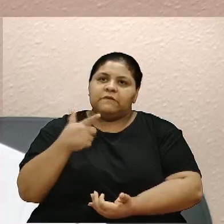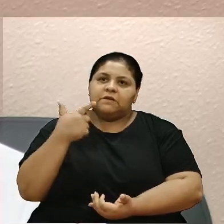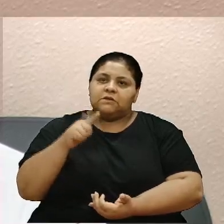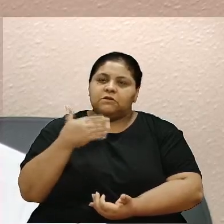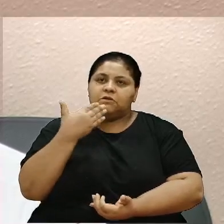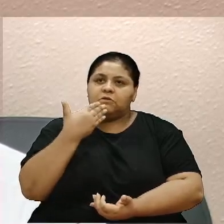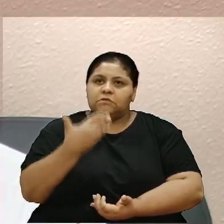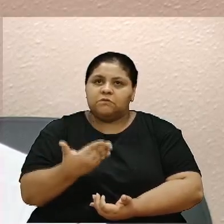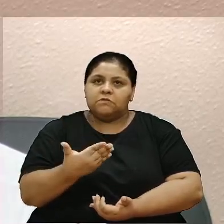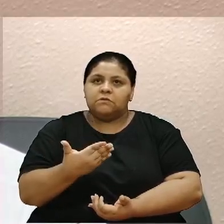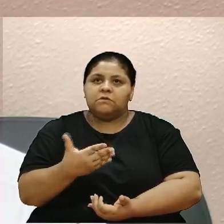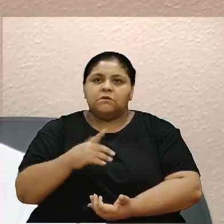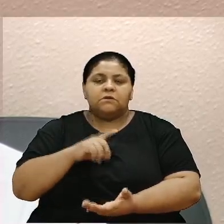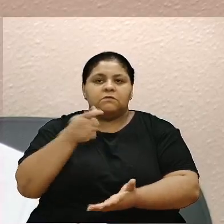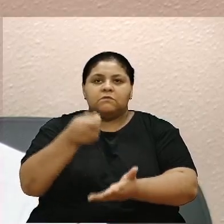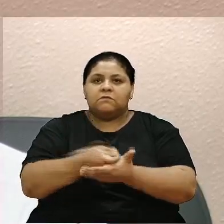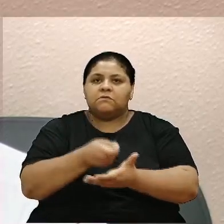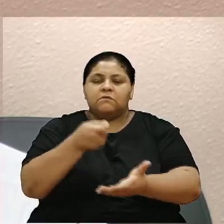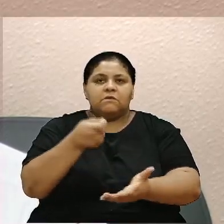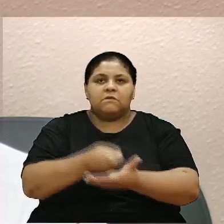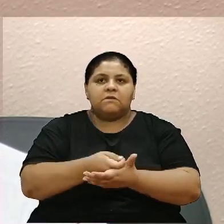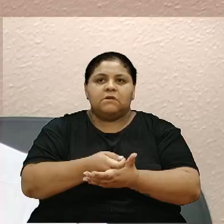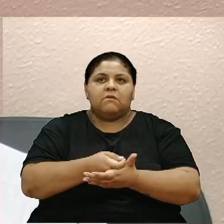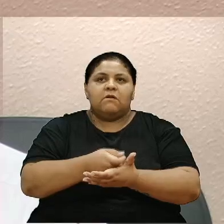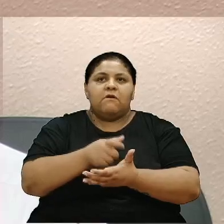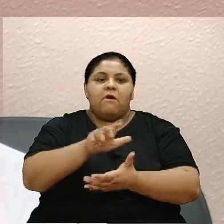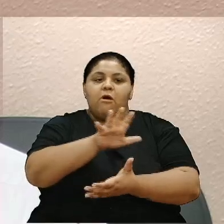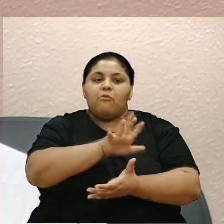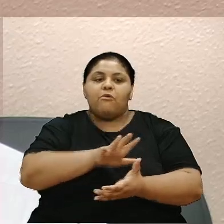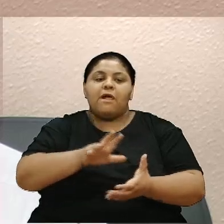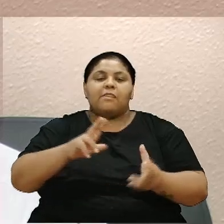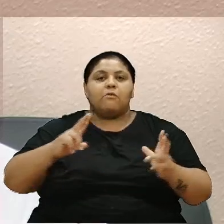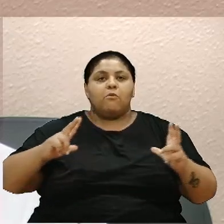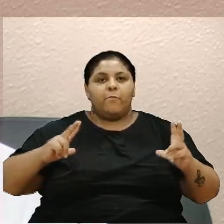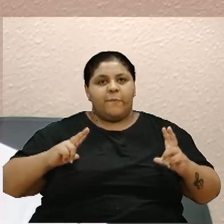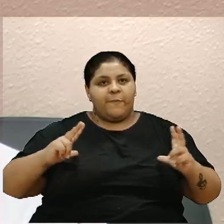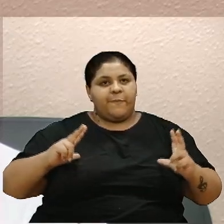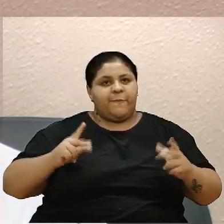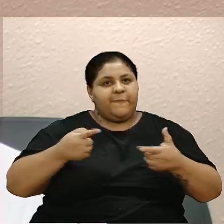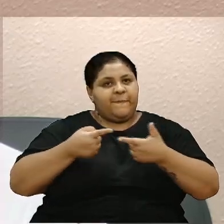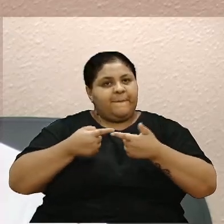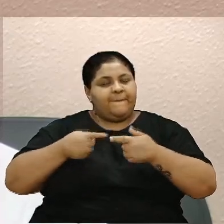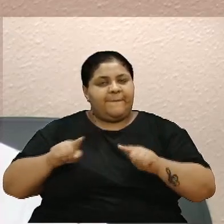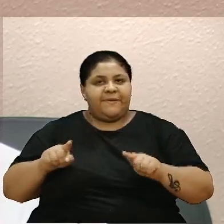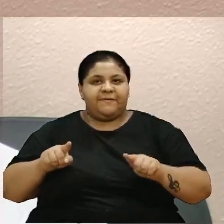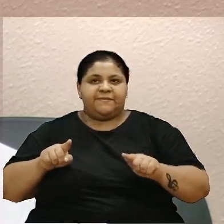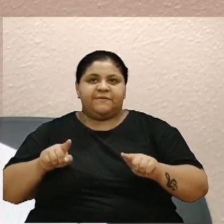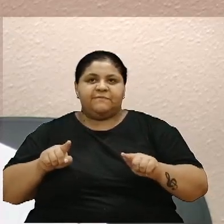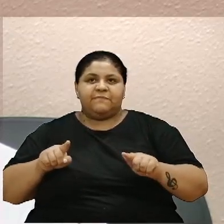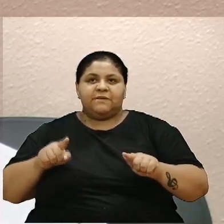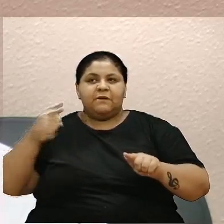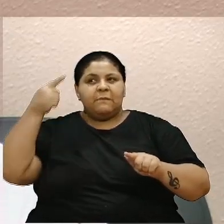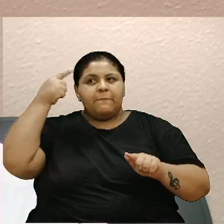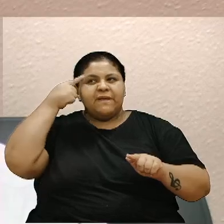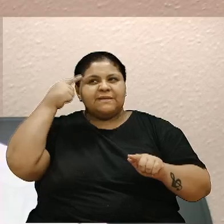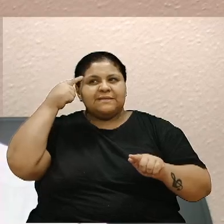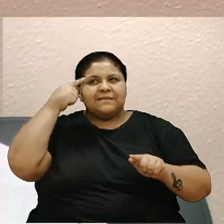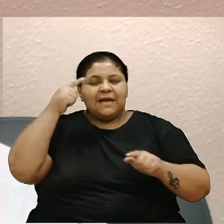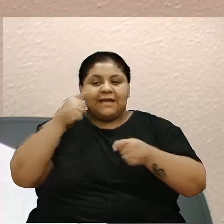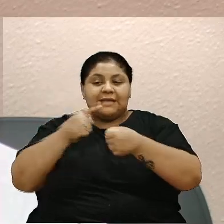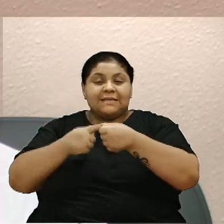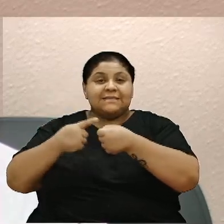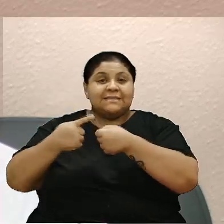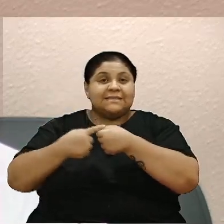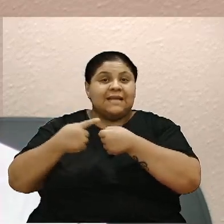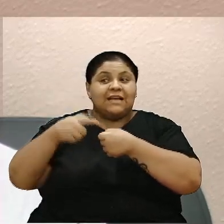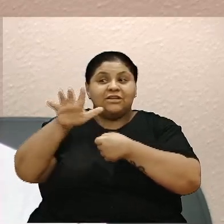que a gente tente não levar para o lado pessoal, mas para o lado da questão da cidade de Caxias do Sul como parlamento